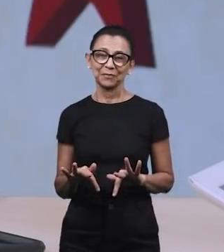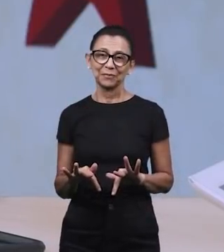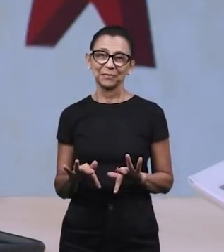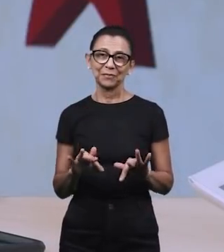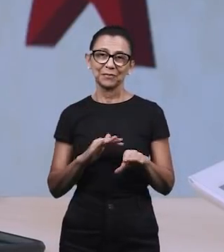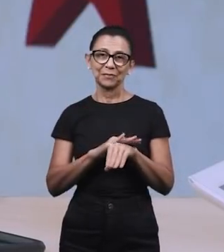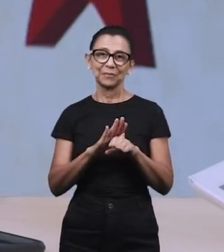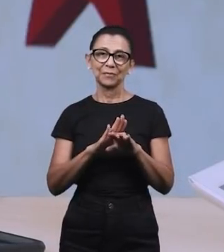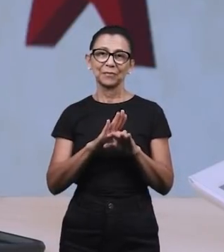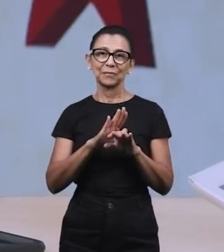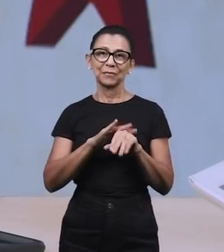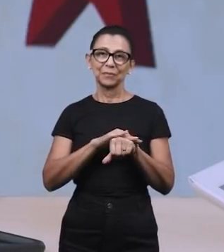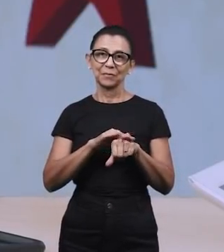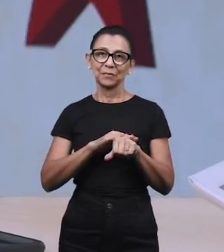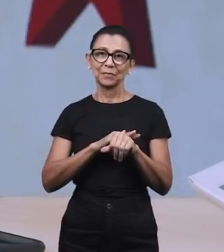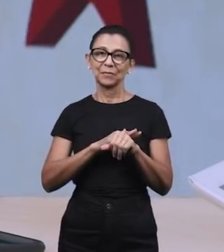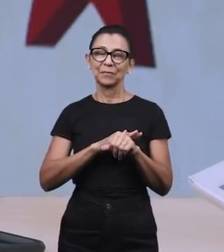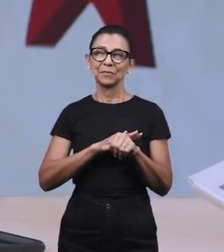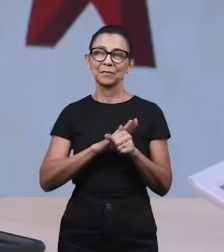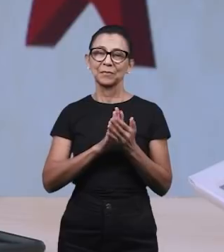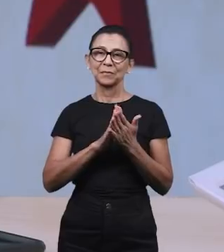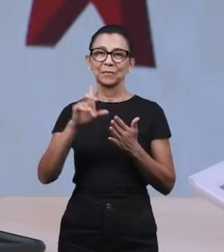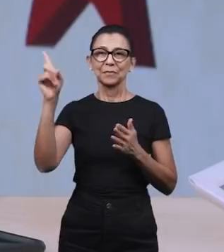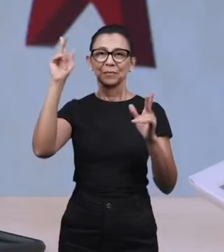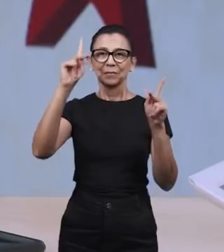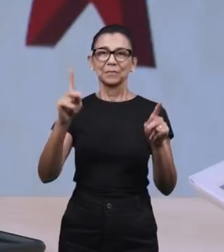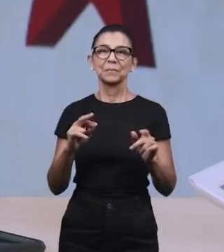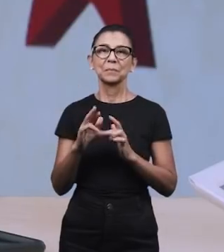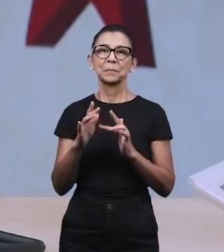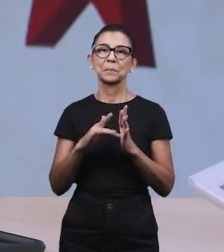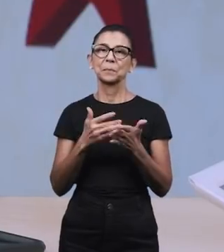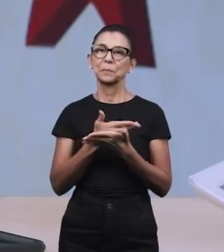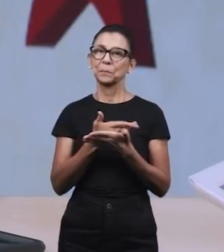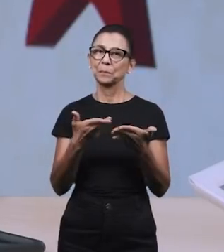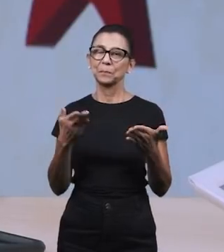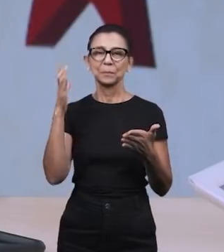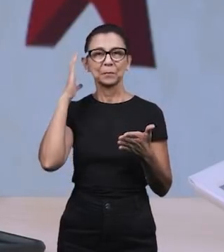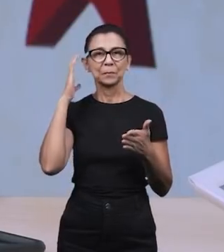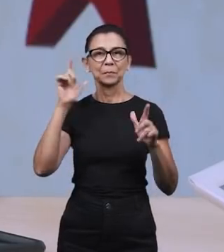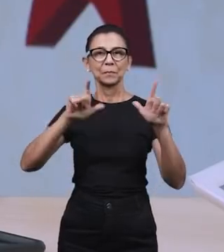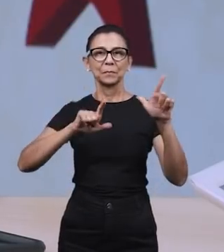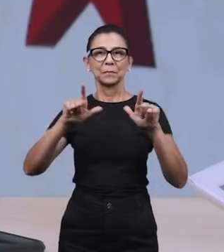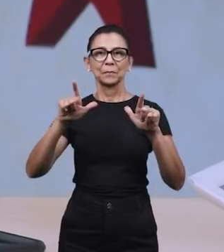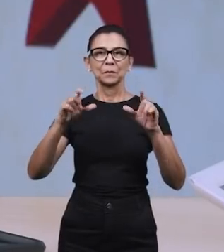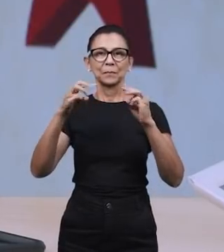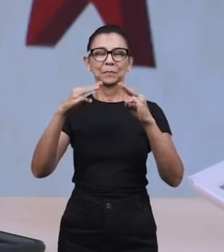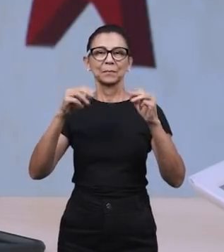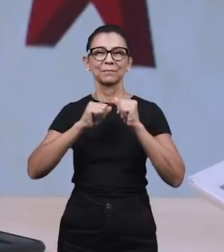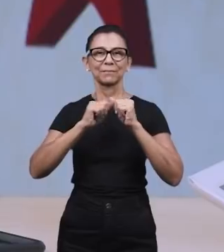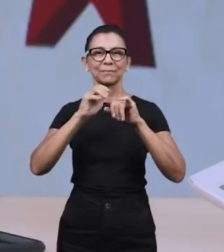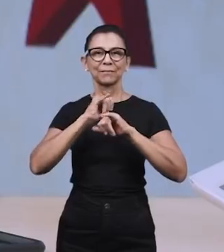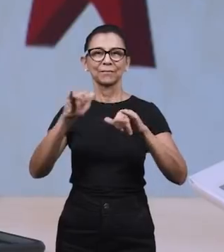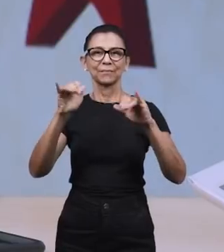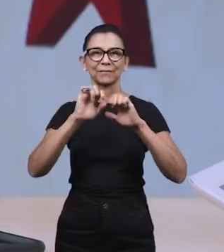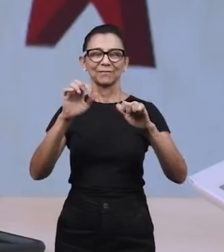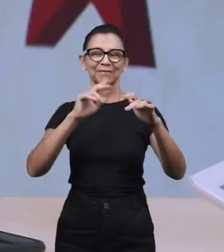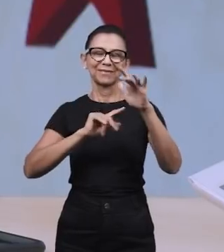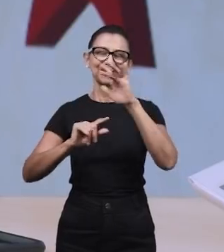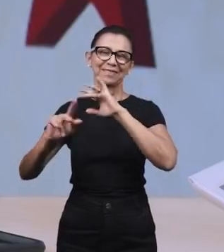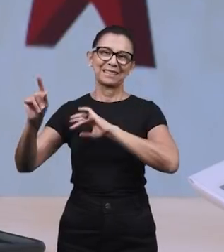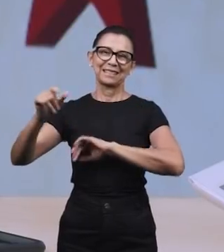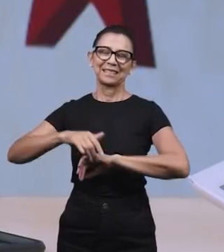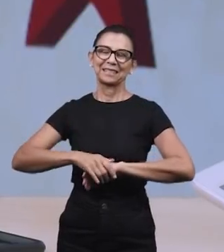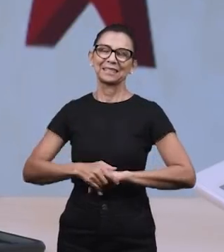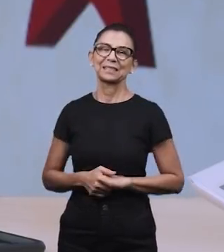assim essa edição do Conversas Bíblicas, desejando a você a paz do Senhor Jesus. Rádio e TV Web Manaim juntas